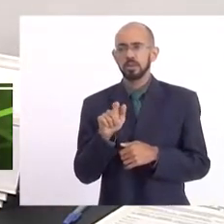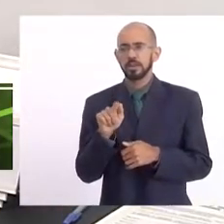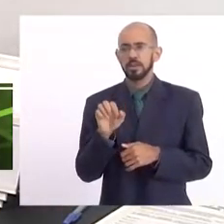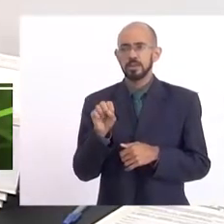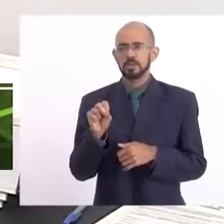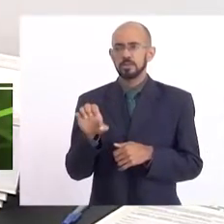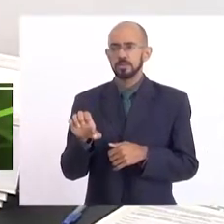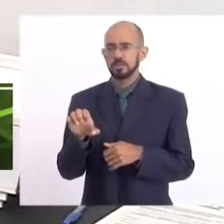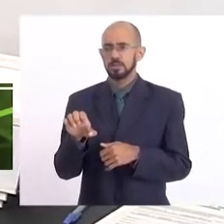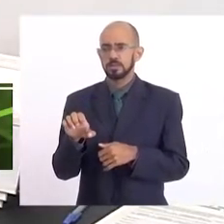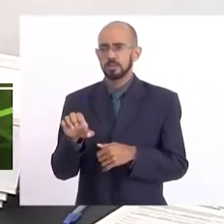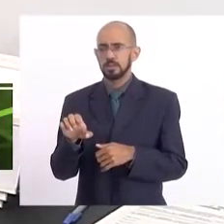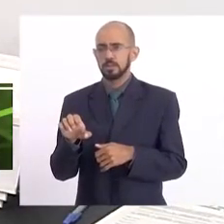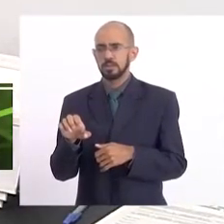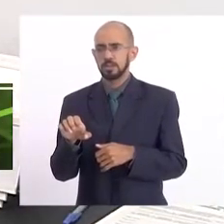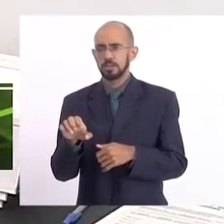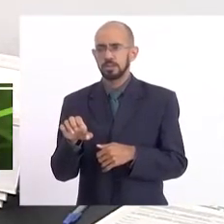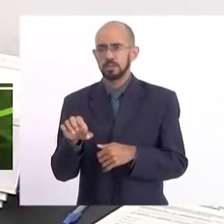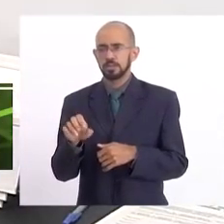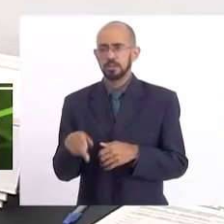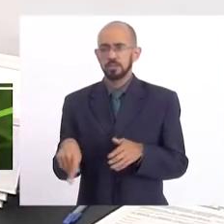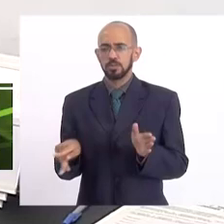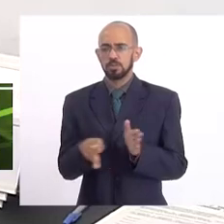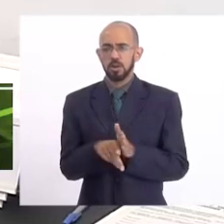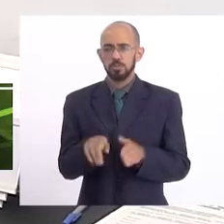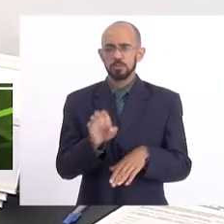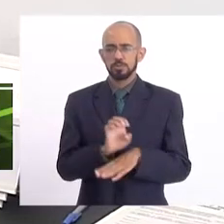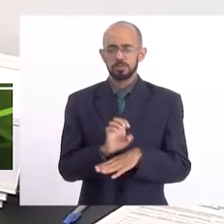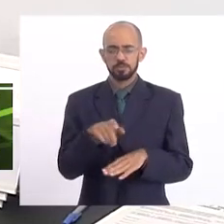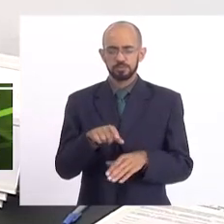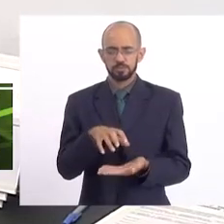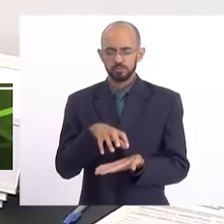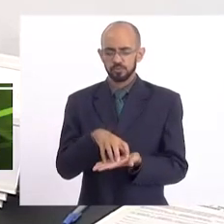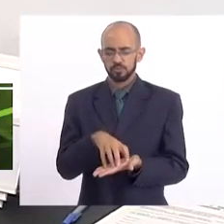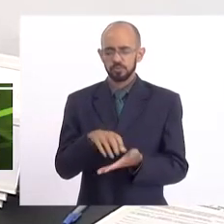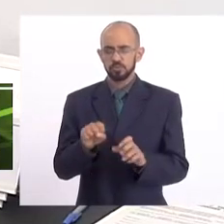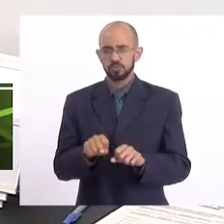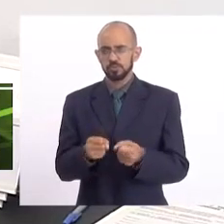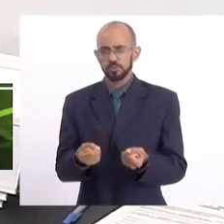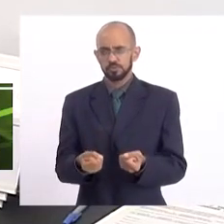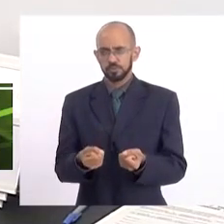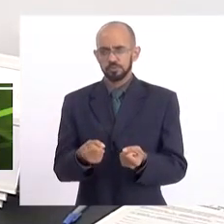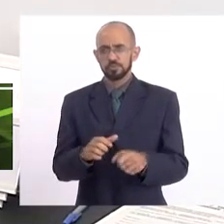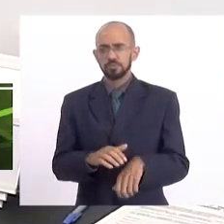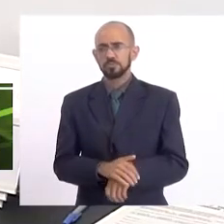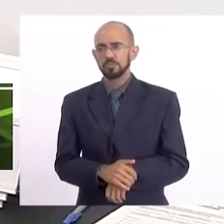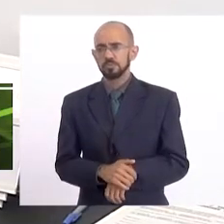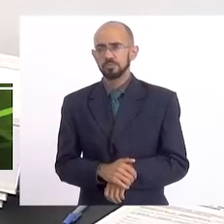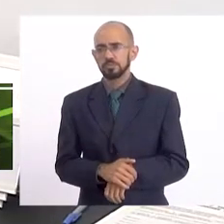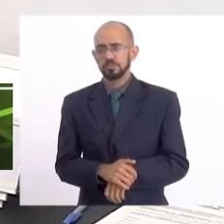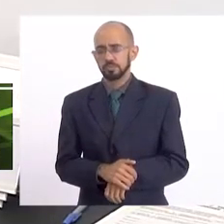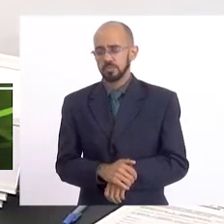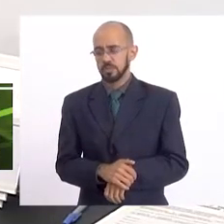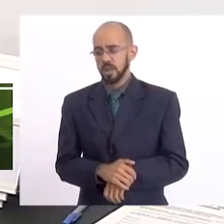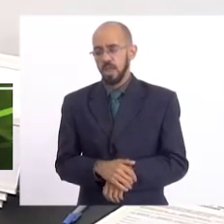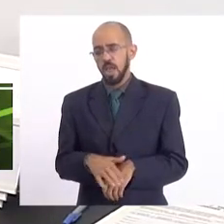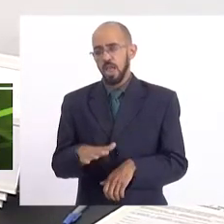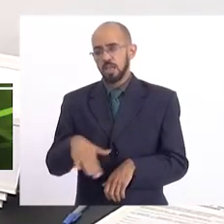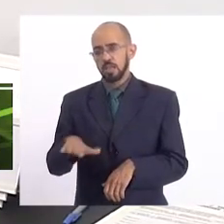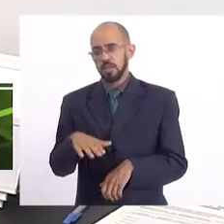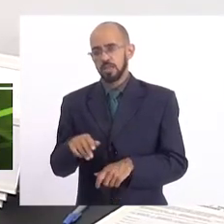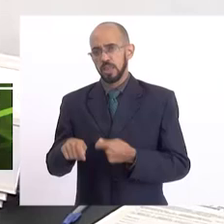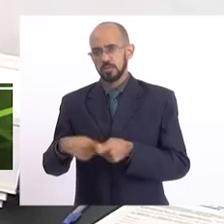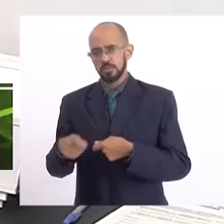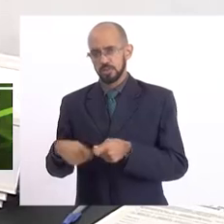a Constituição do Estado como órgão de segurança. Então, assim, embora na esfera administrativa do Estado a gente esteja na Secretaria